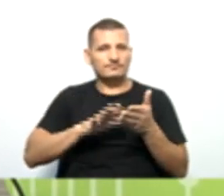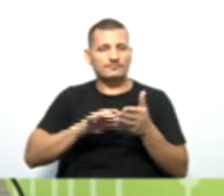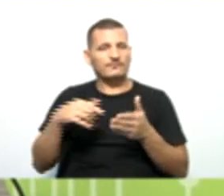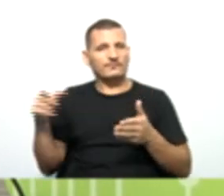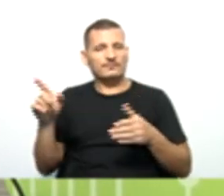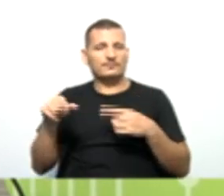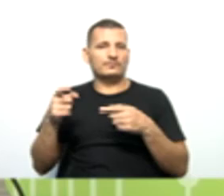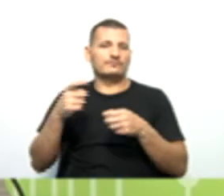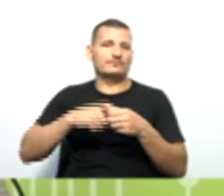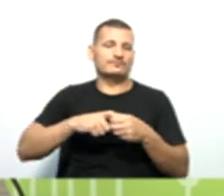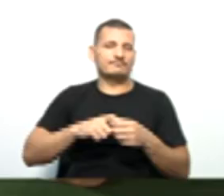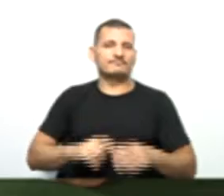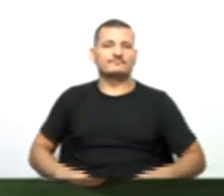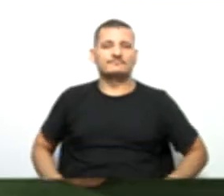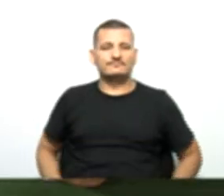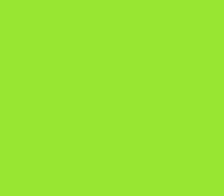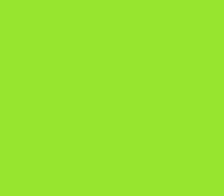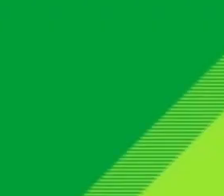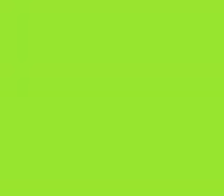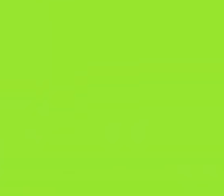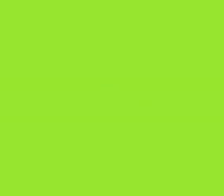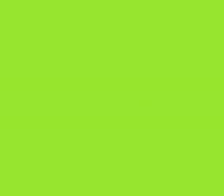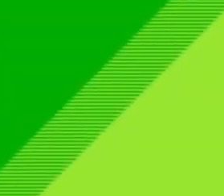daqui a pouco para a correção. Muito obrigado.